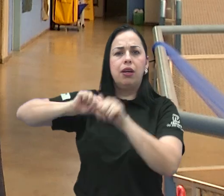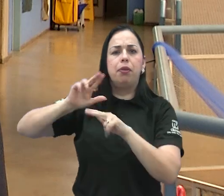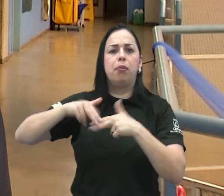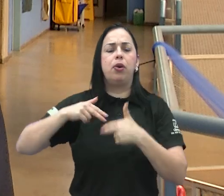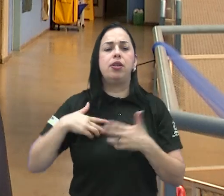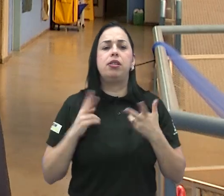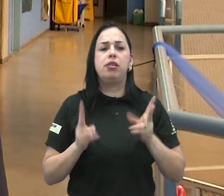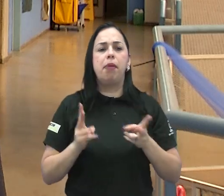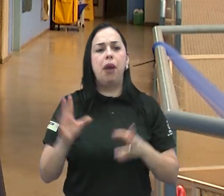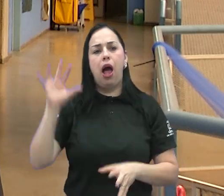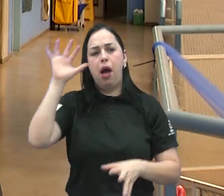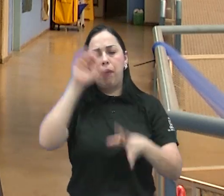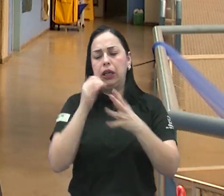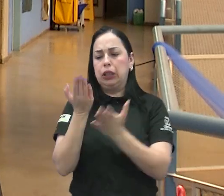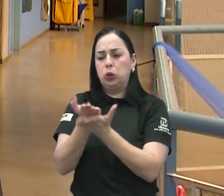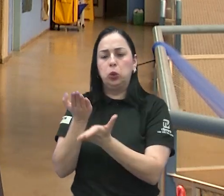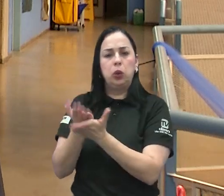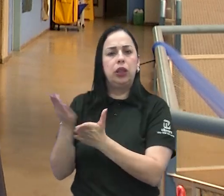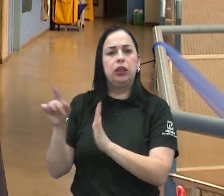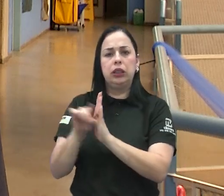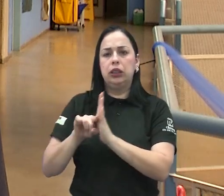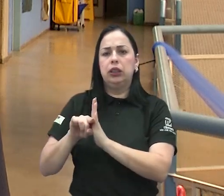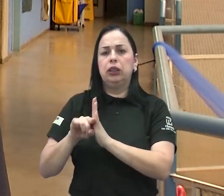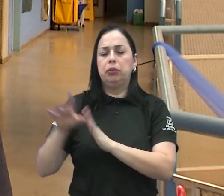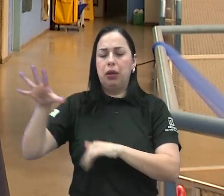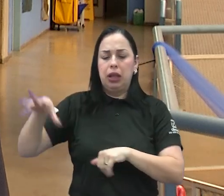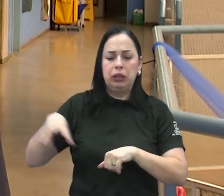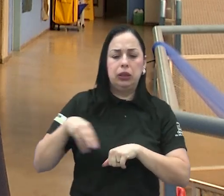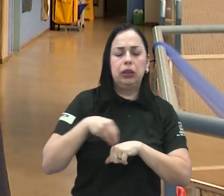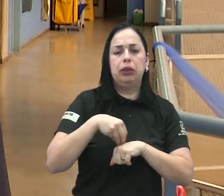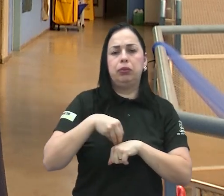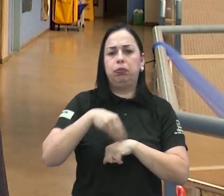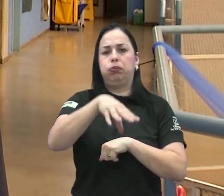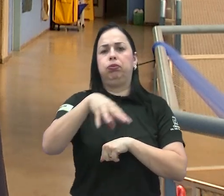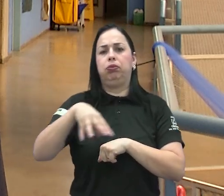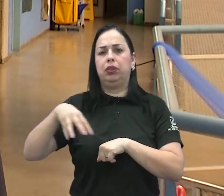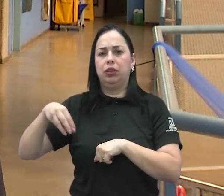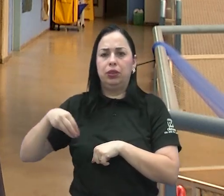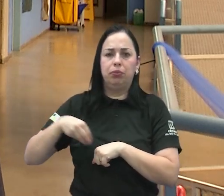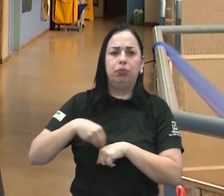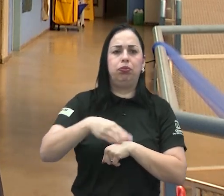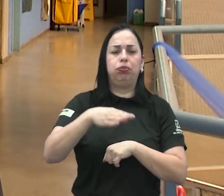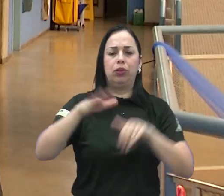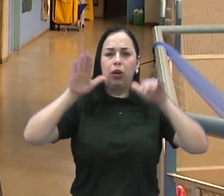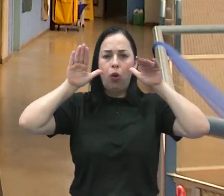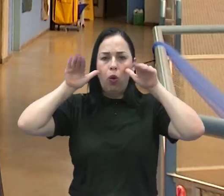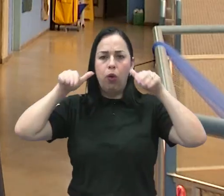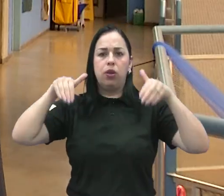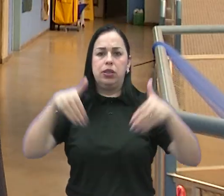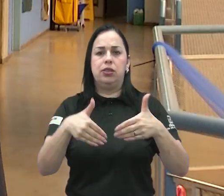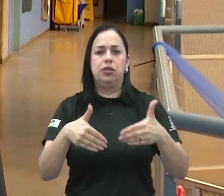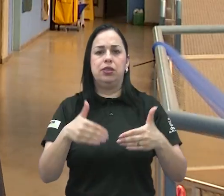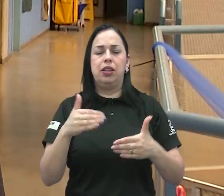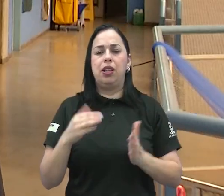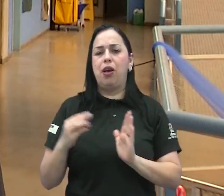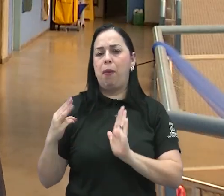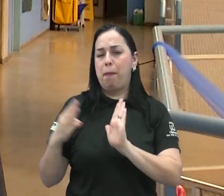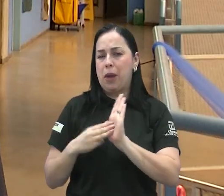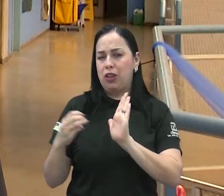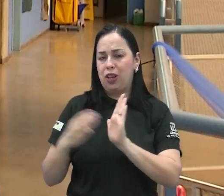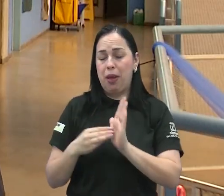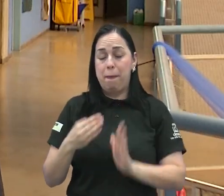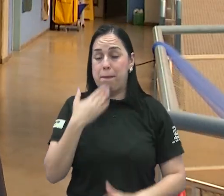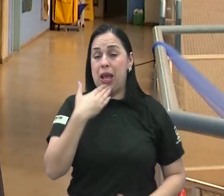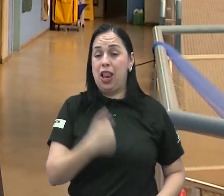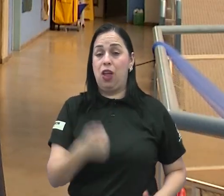pesquisas. Então, é sempre importante se manter atualizado para que você possa transmitir para o aluno ali as questões mais específicas,